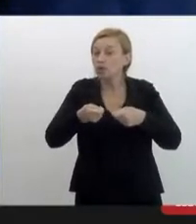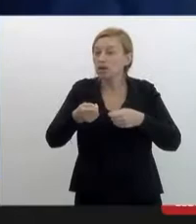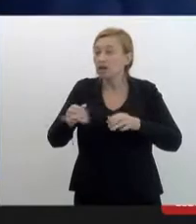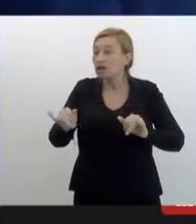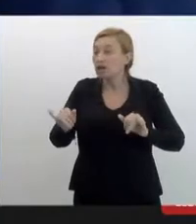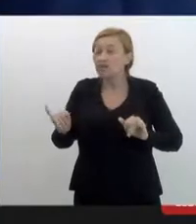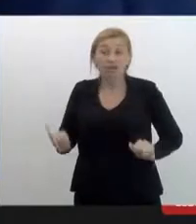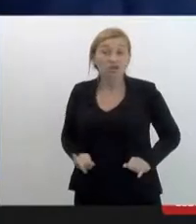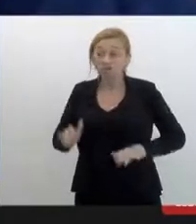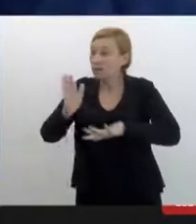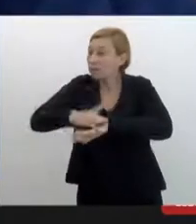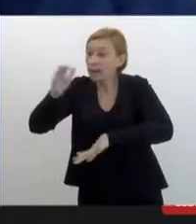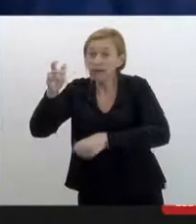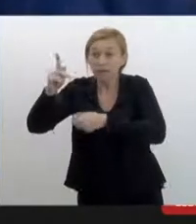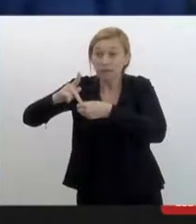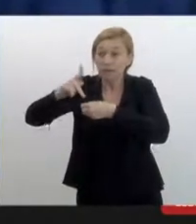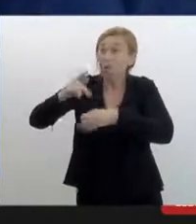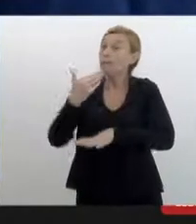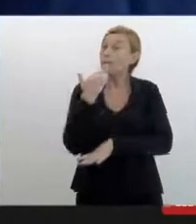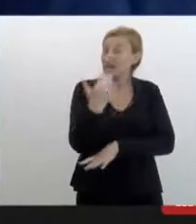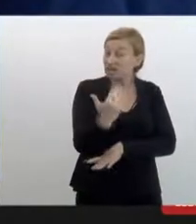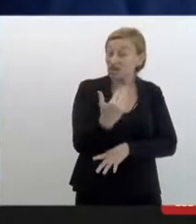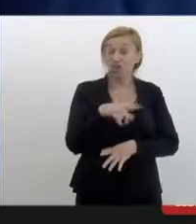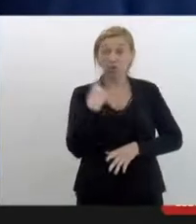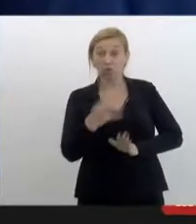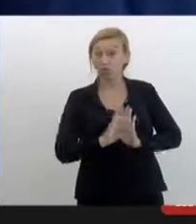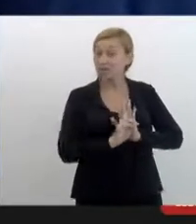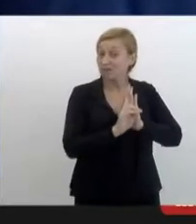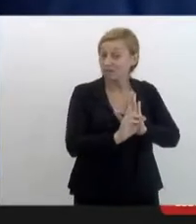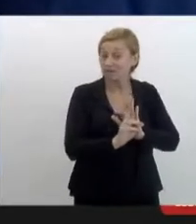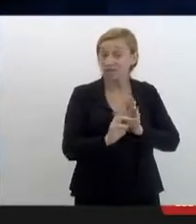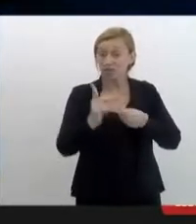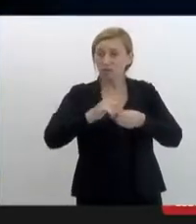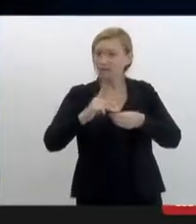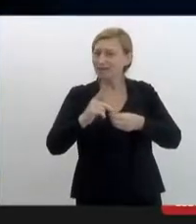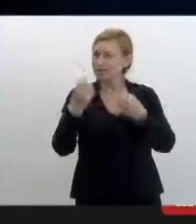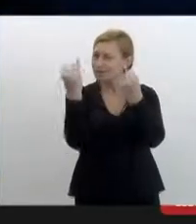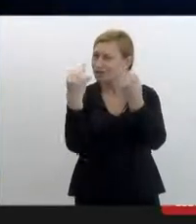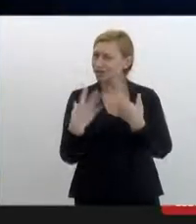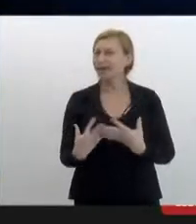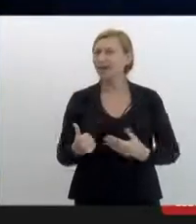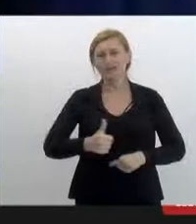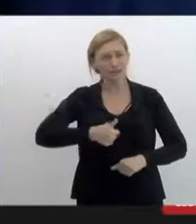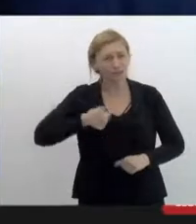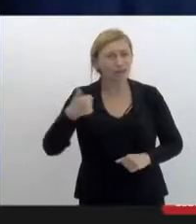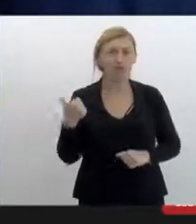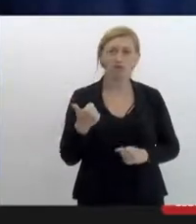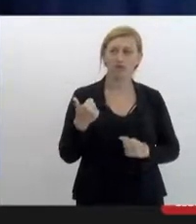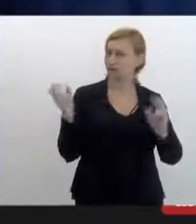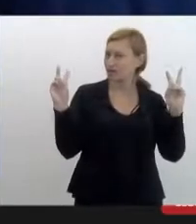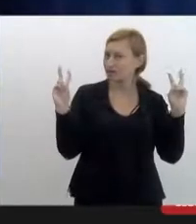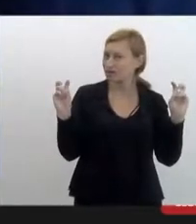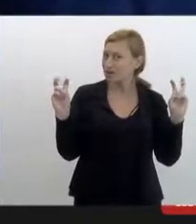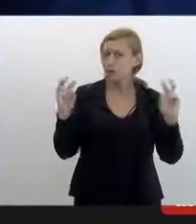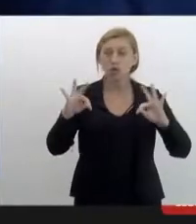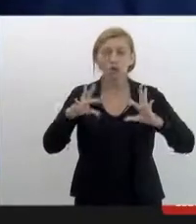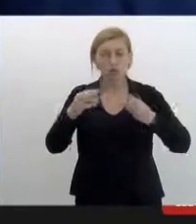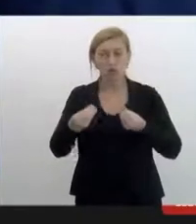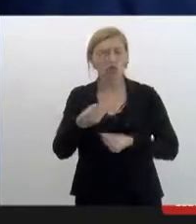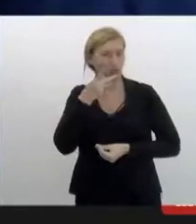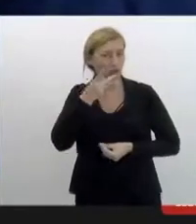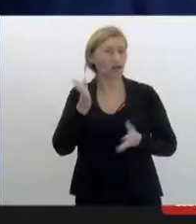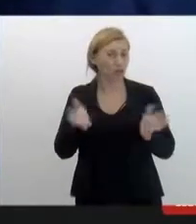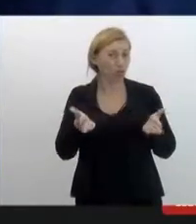mais. Então, eu pediria ao nosso representante da Petrobras que ele trouxesse esclarecimentos cabais sobre tudo o que foi